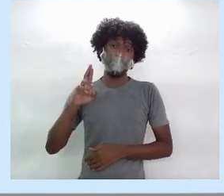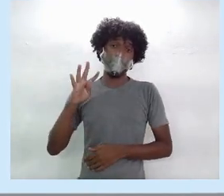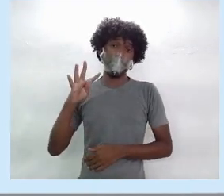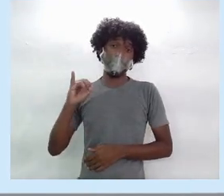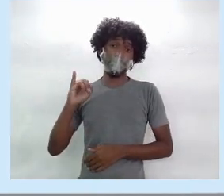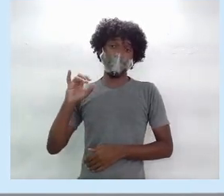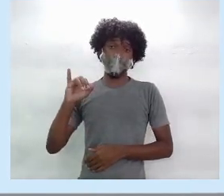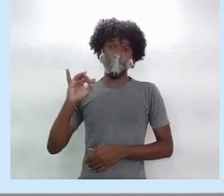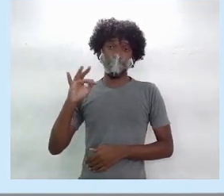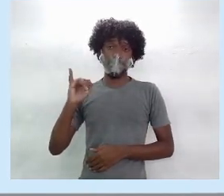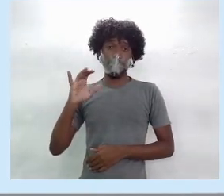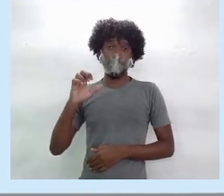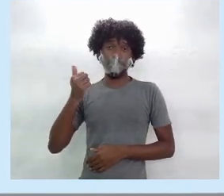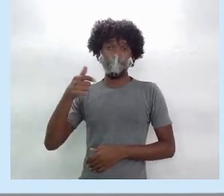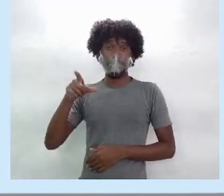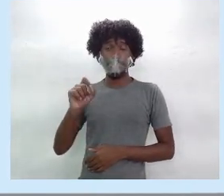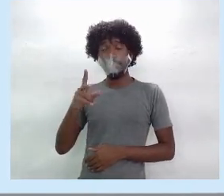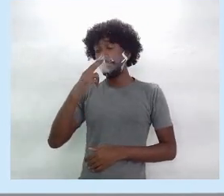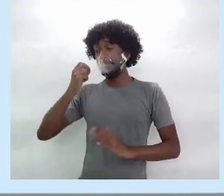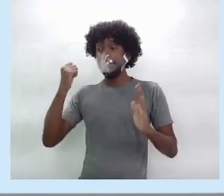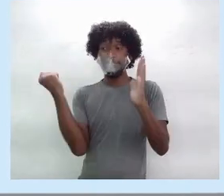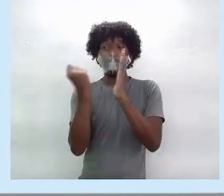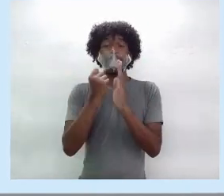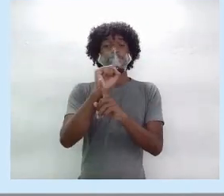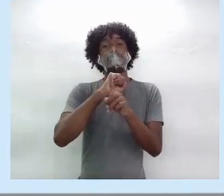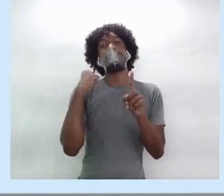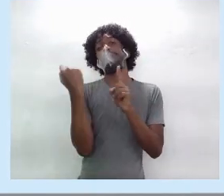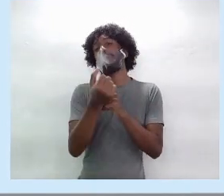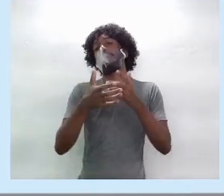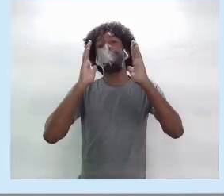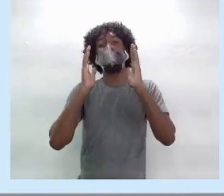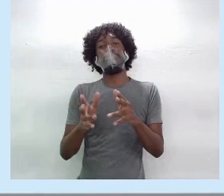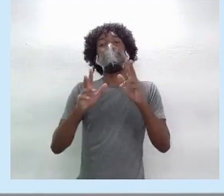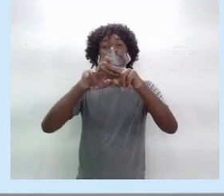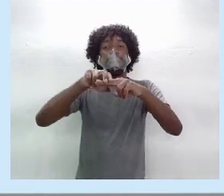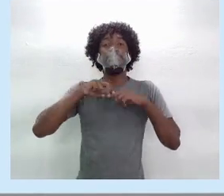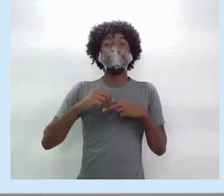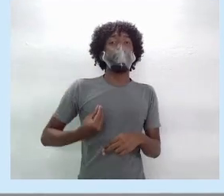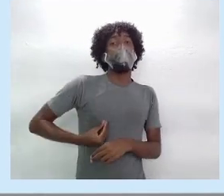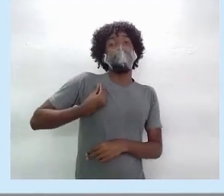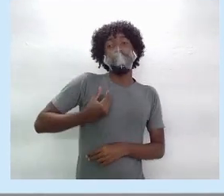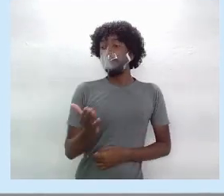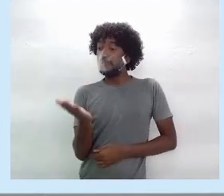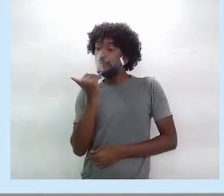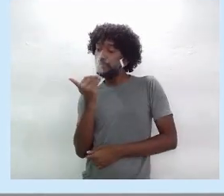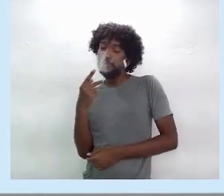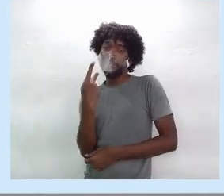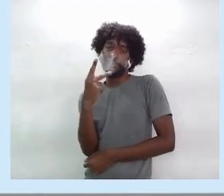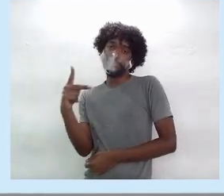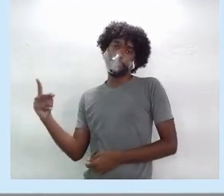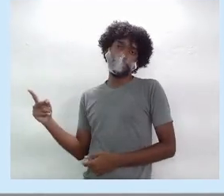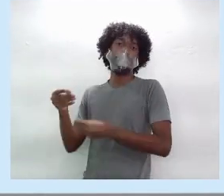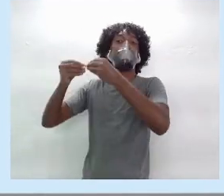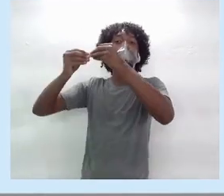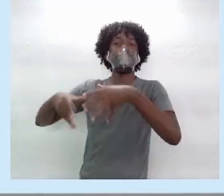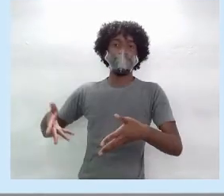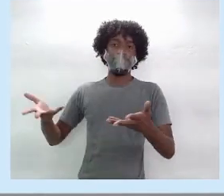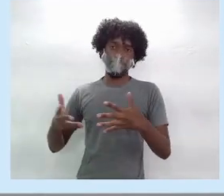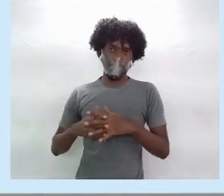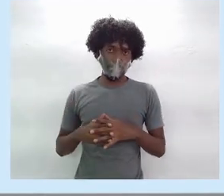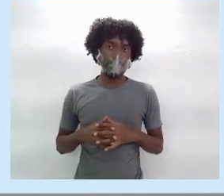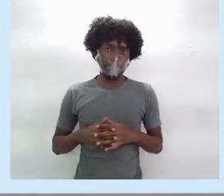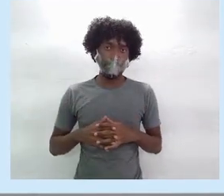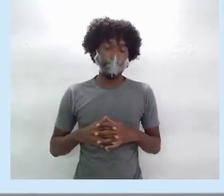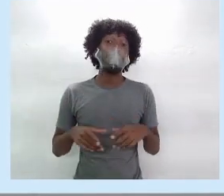um impacto social muito grande, principalmente na questão da alimentação. Outra